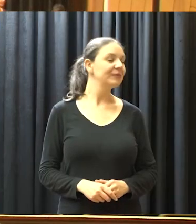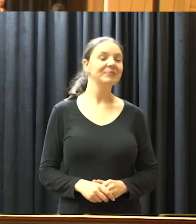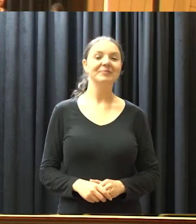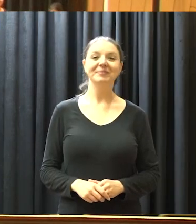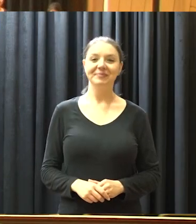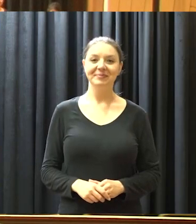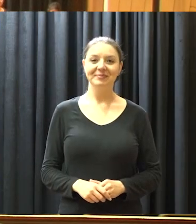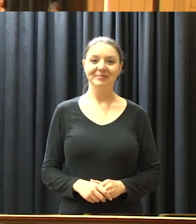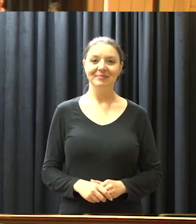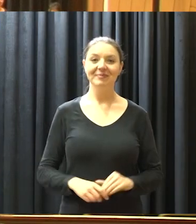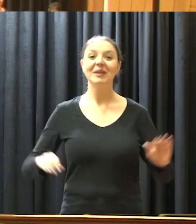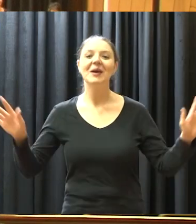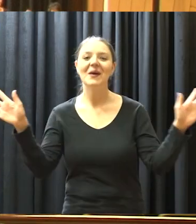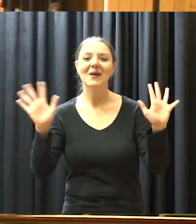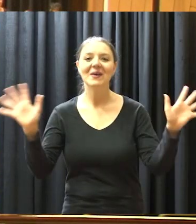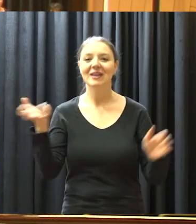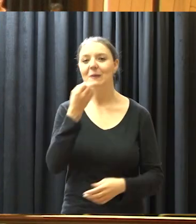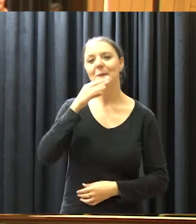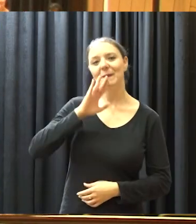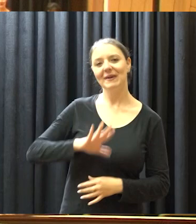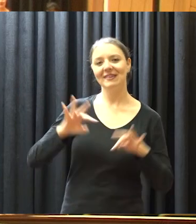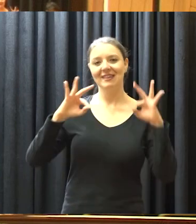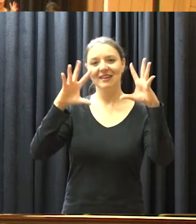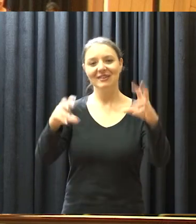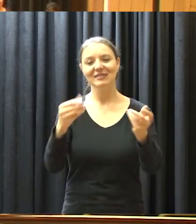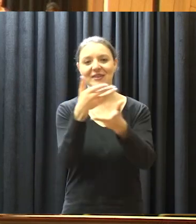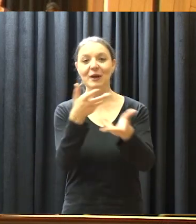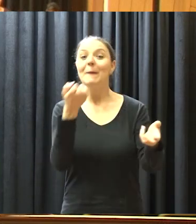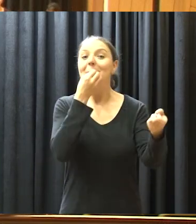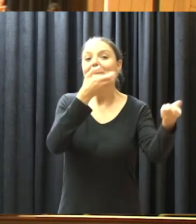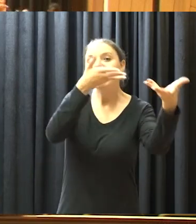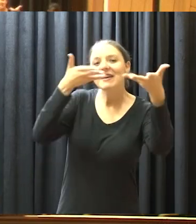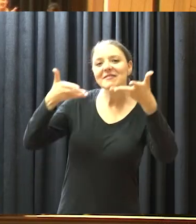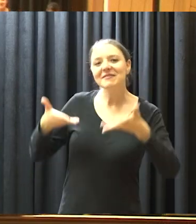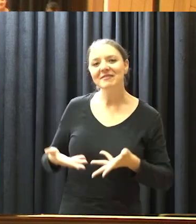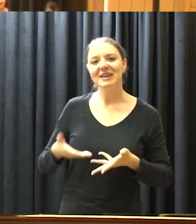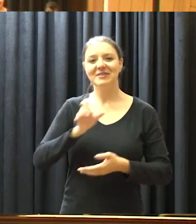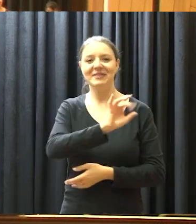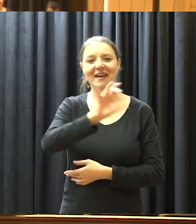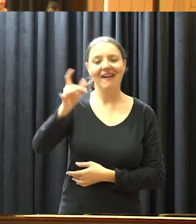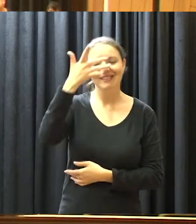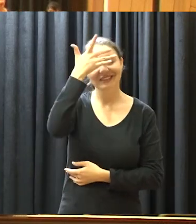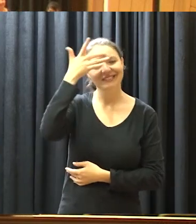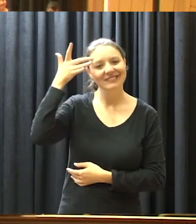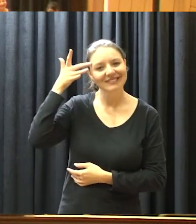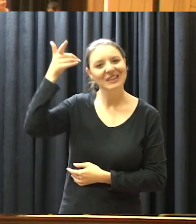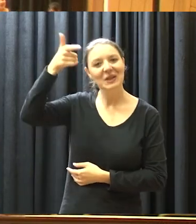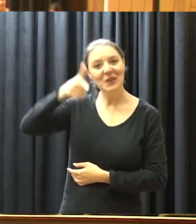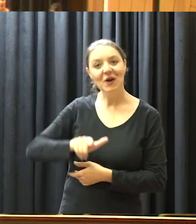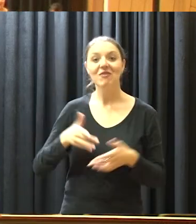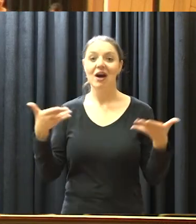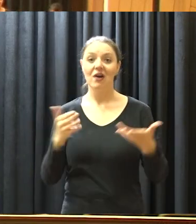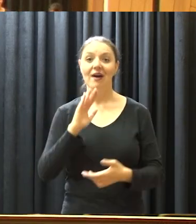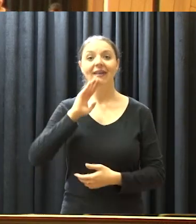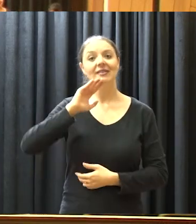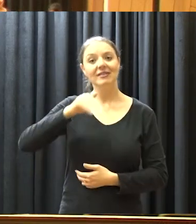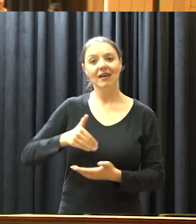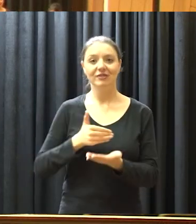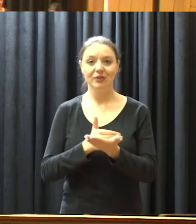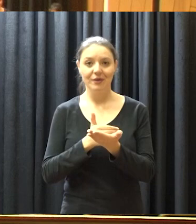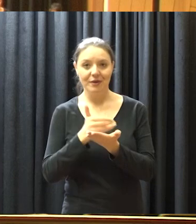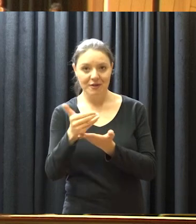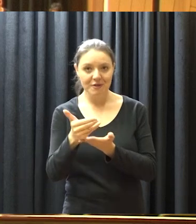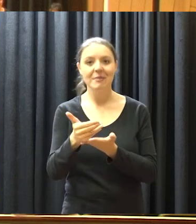Boa tarde a todas, todos e todes. Bem-vindas, bem-vindos, bem-vindos novamente. Agora a gente inicia o